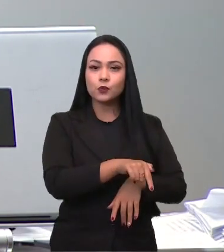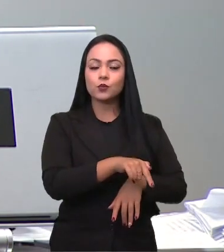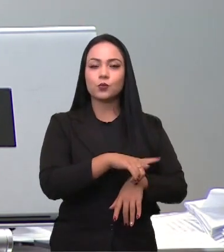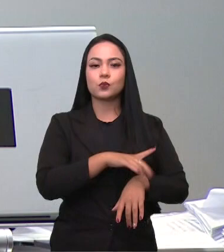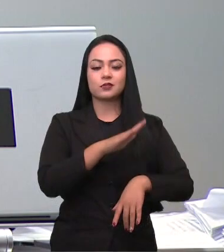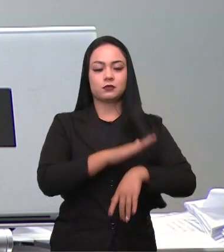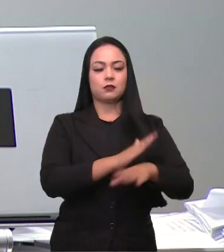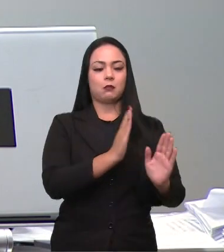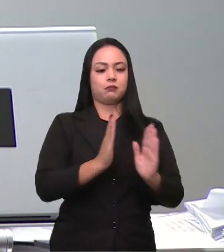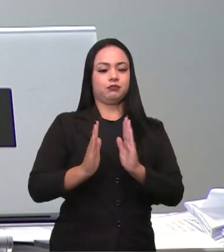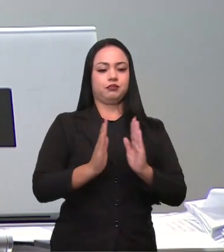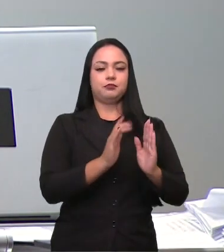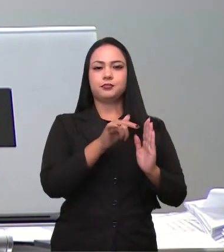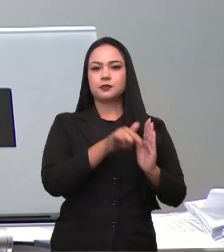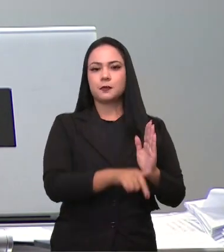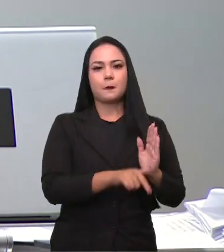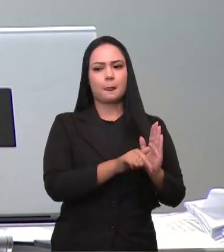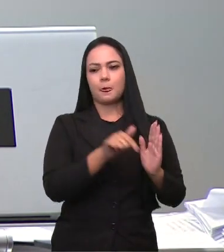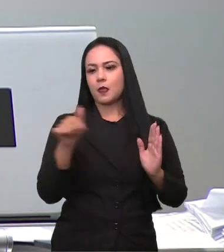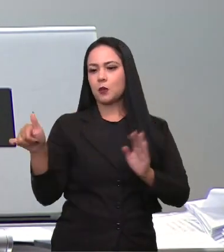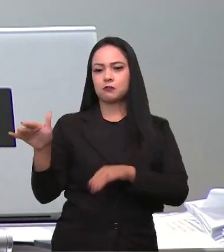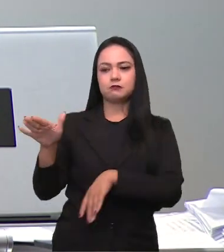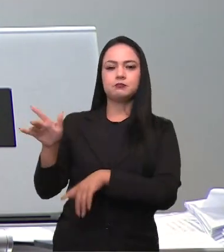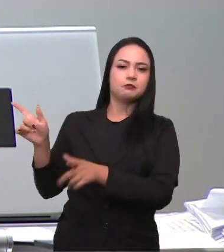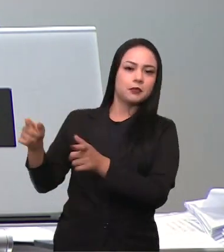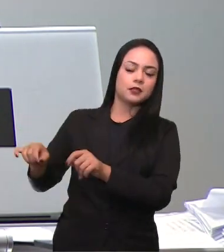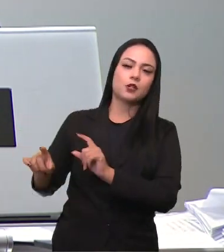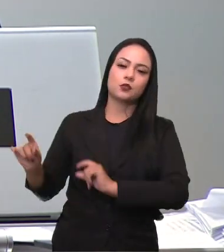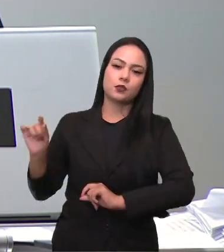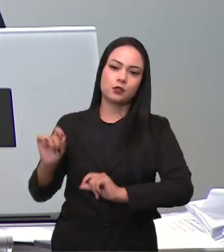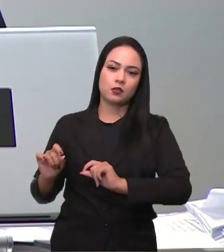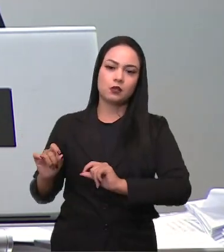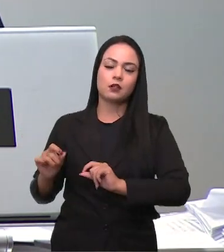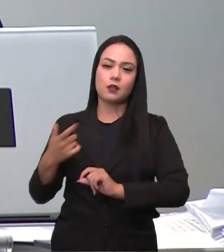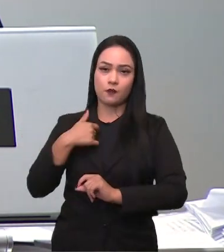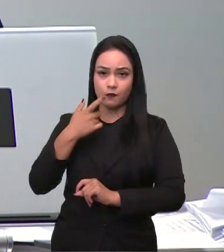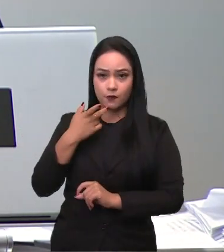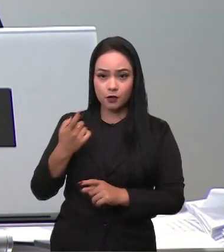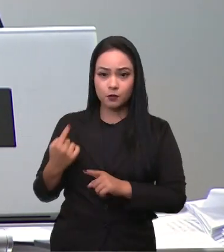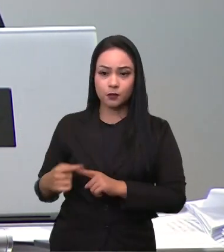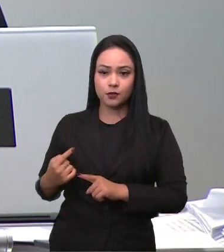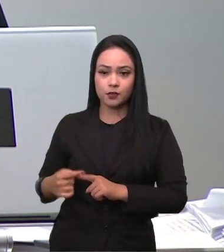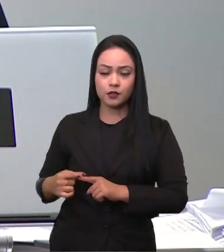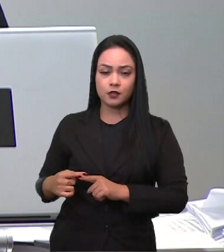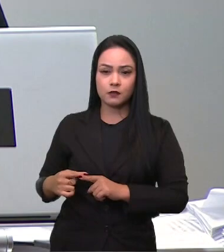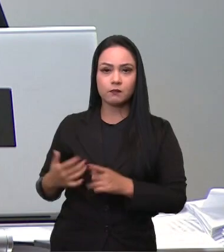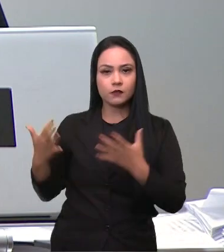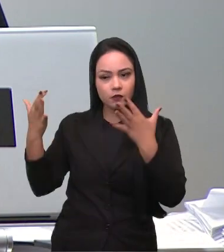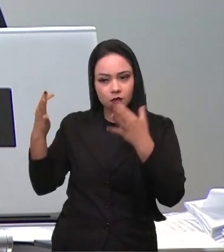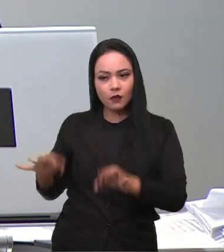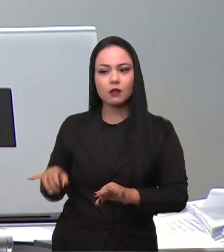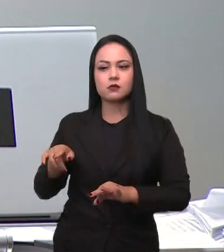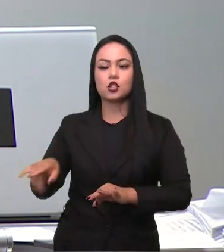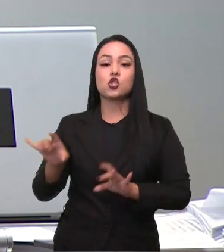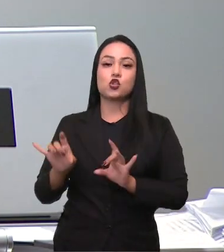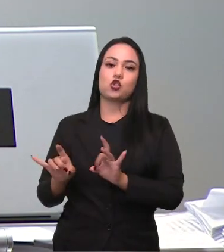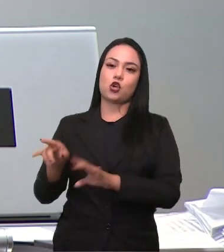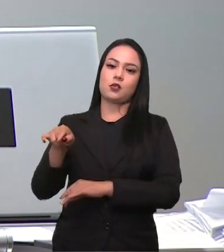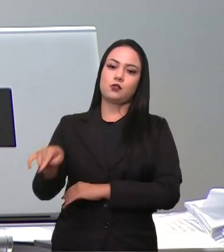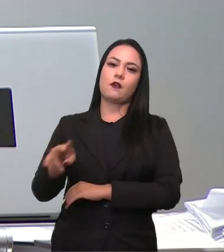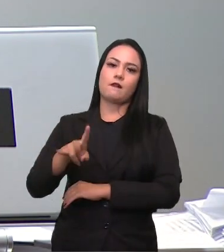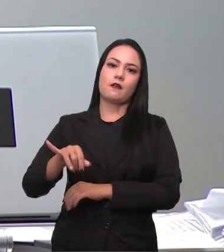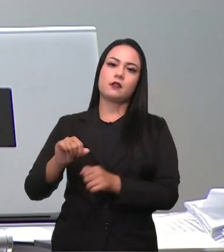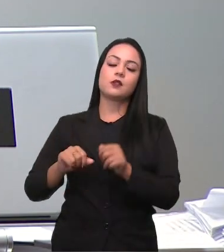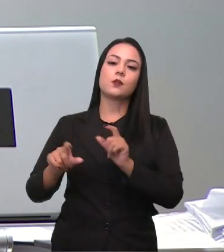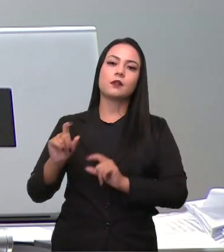lapso temporal é por outro lado falo isso com absoluta certeza somente isso vai